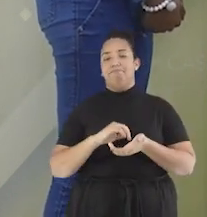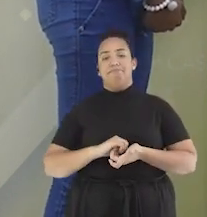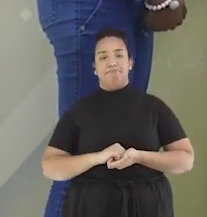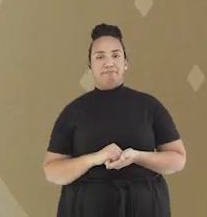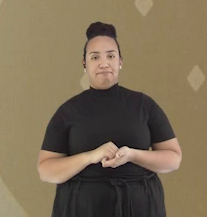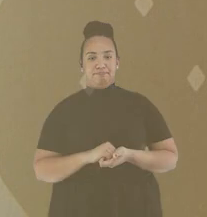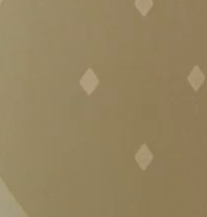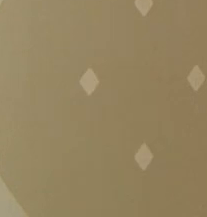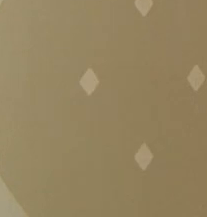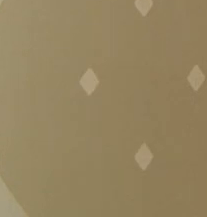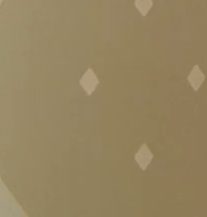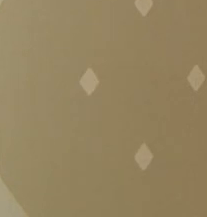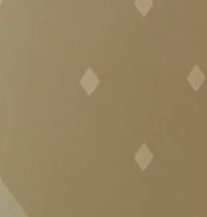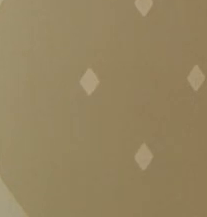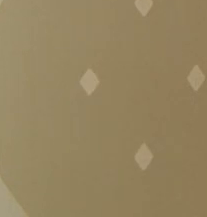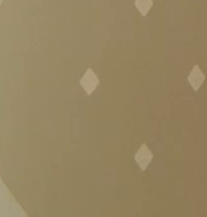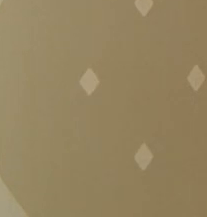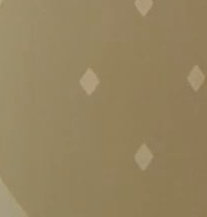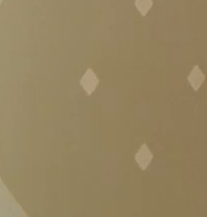baixa.